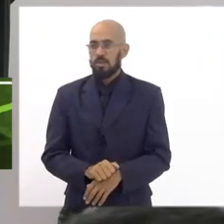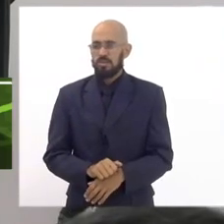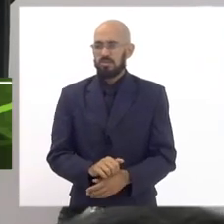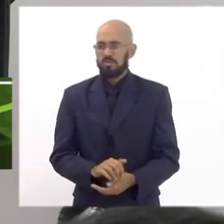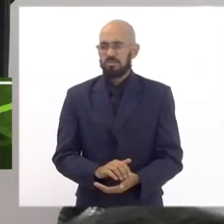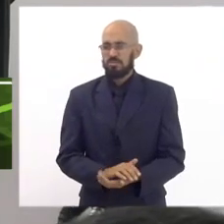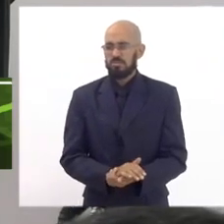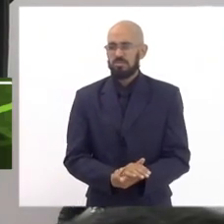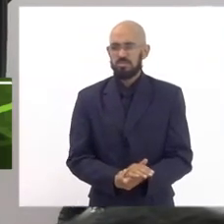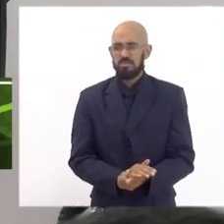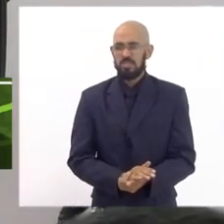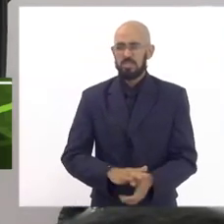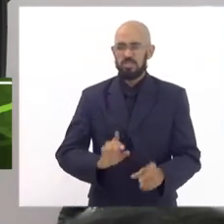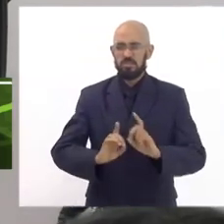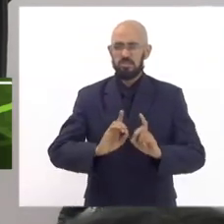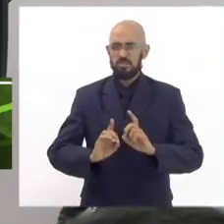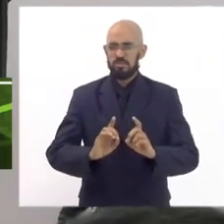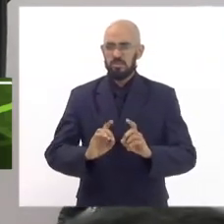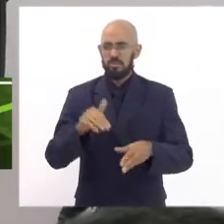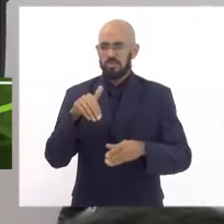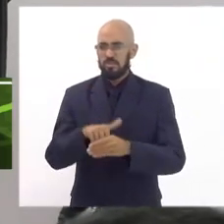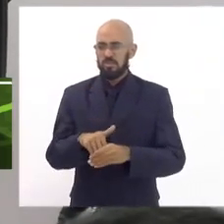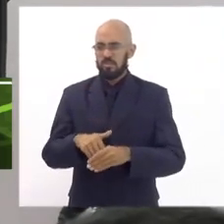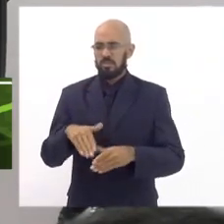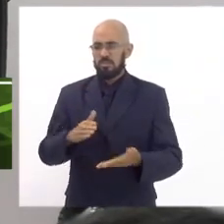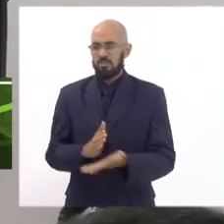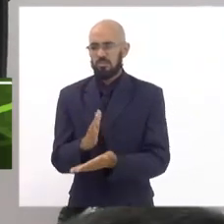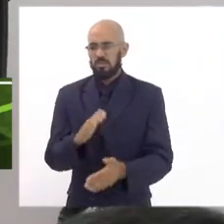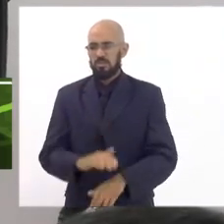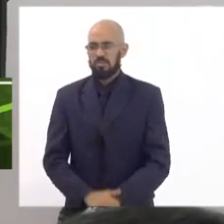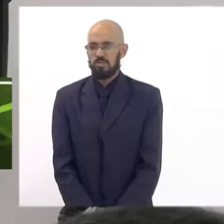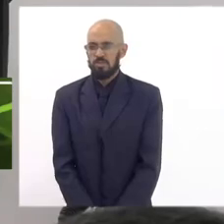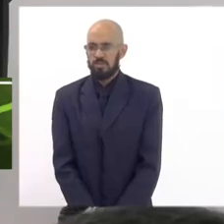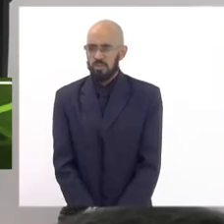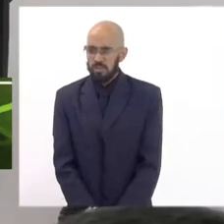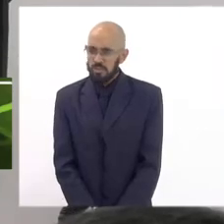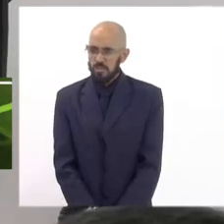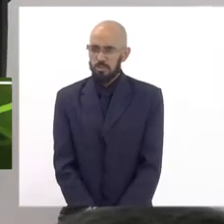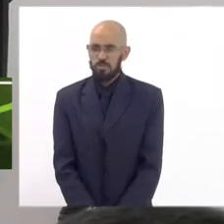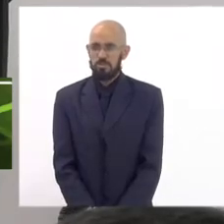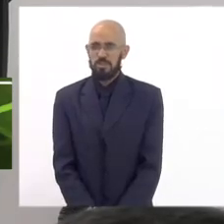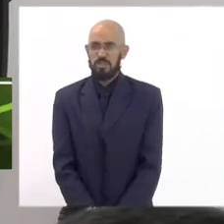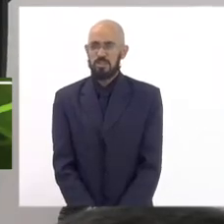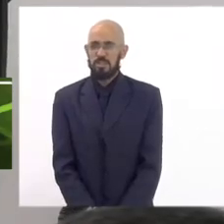Em discussão, em votação, aprovado. 11.